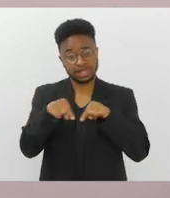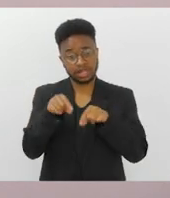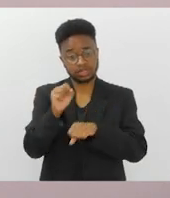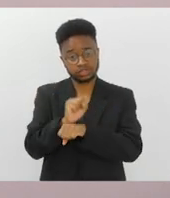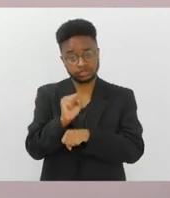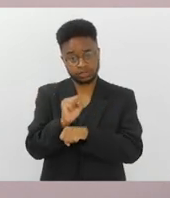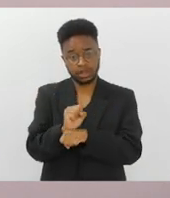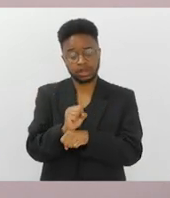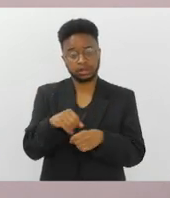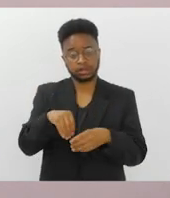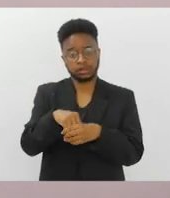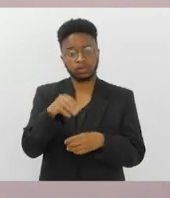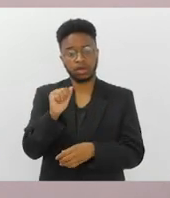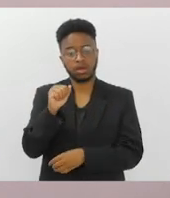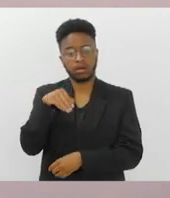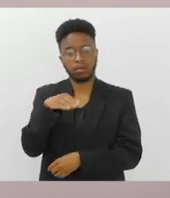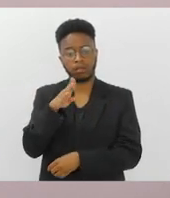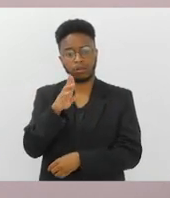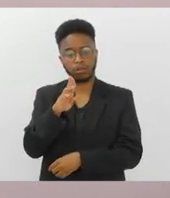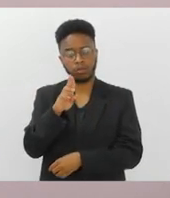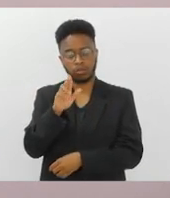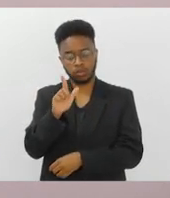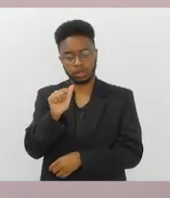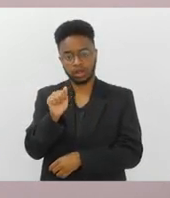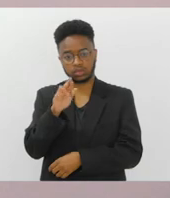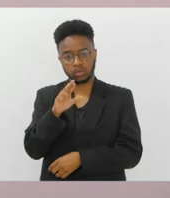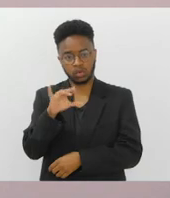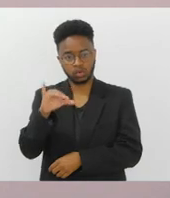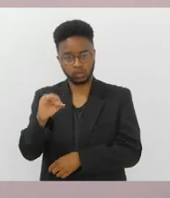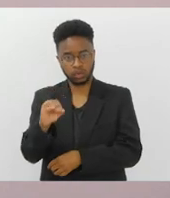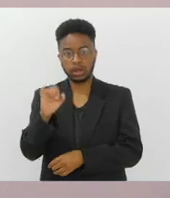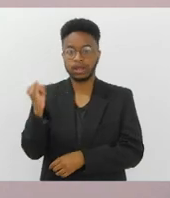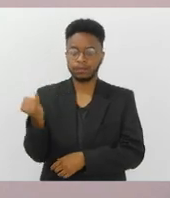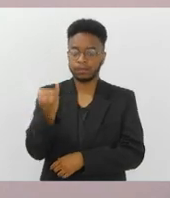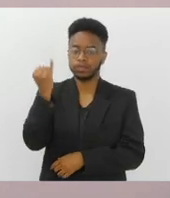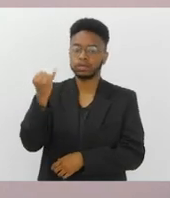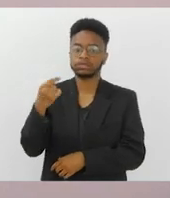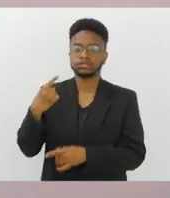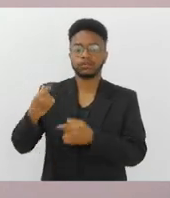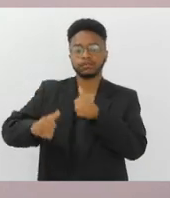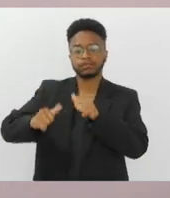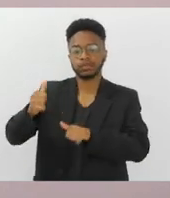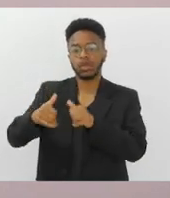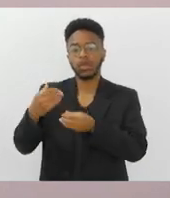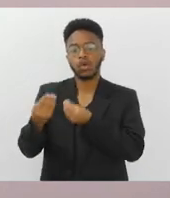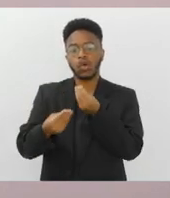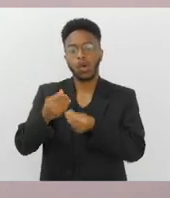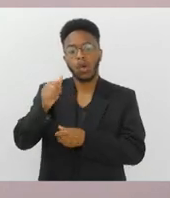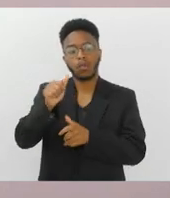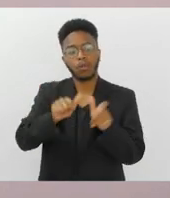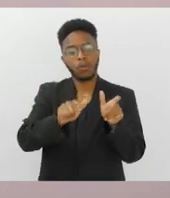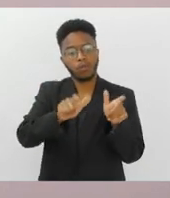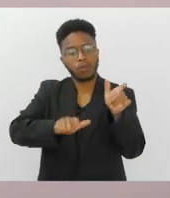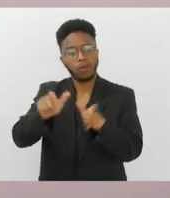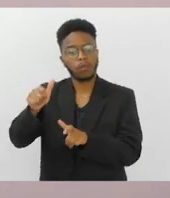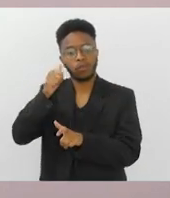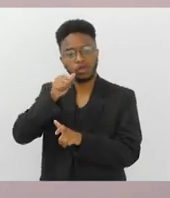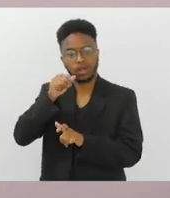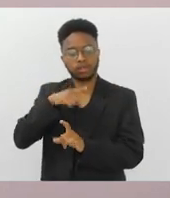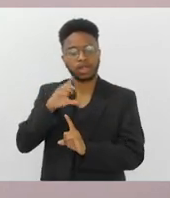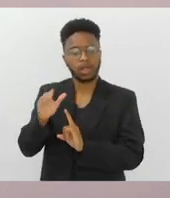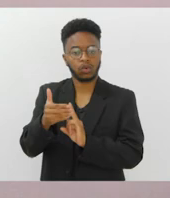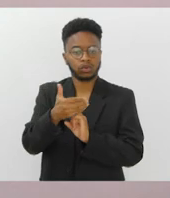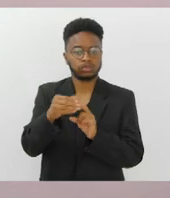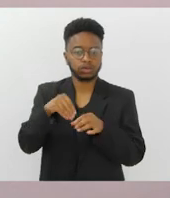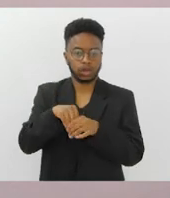de espera ambulatorial, ela é importante para analisar de como essas mulheres estão sendo acolhidas naquele